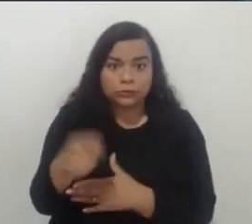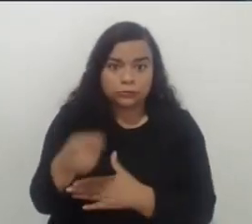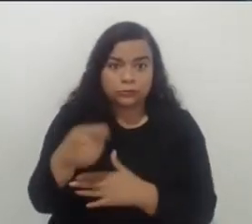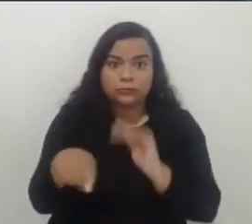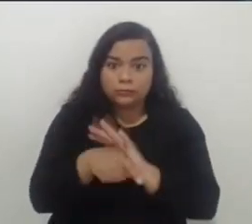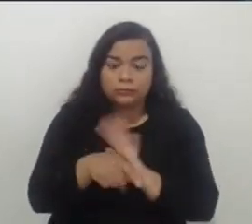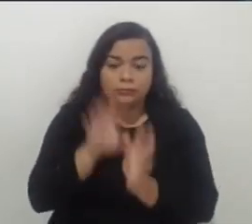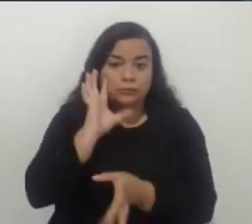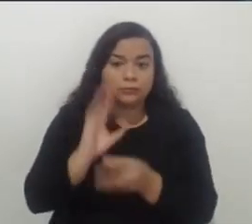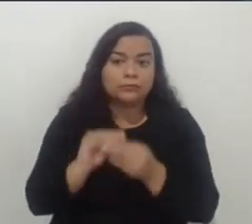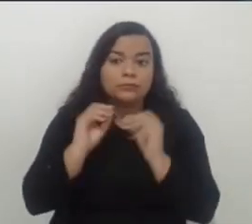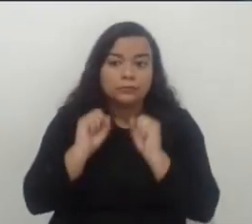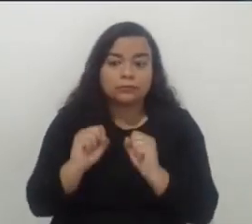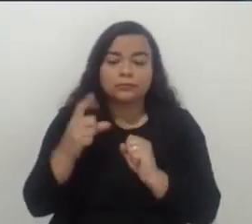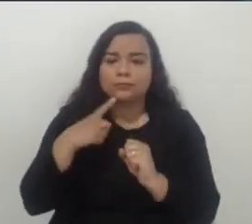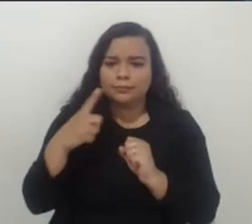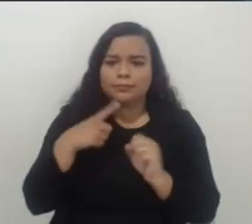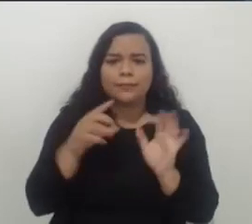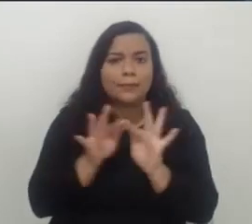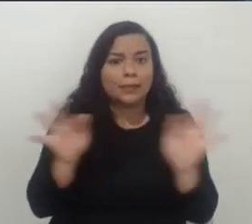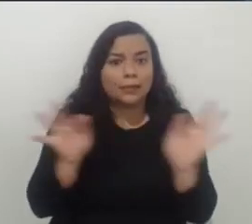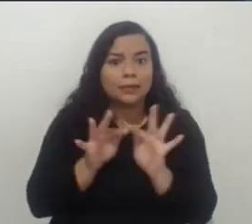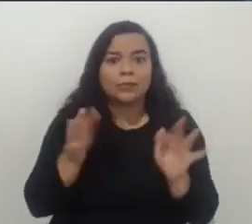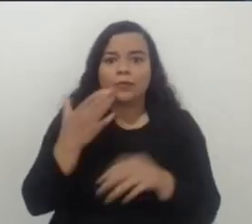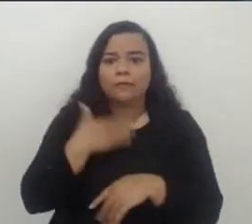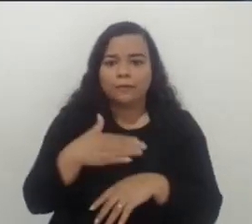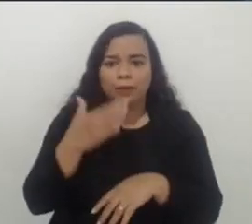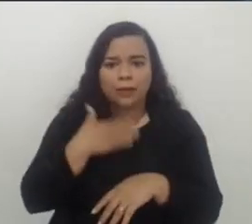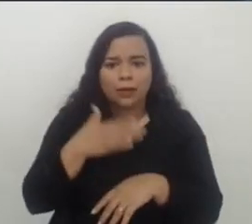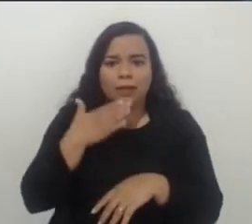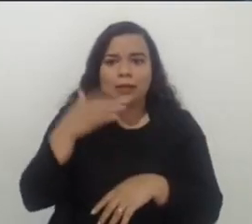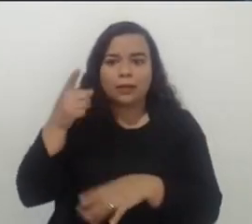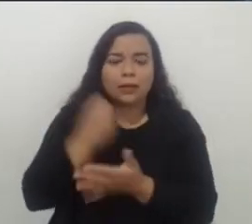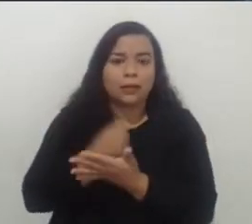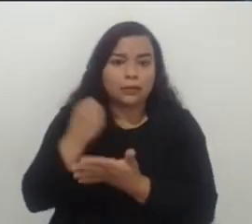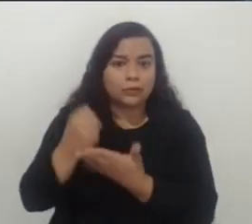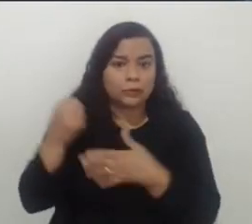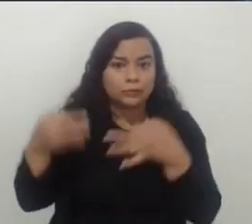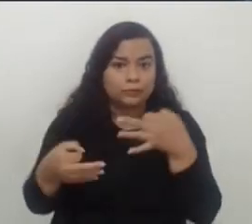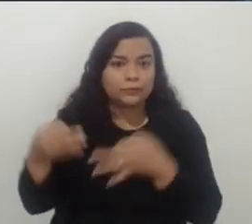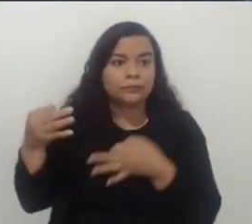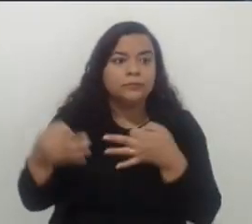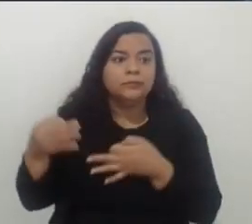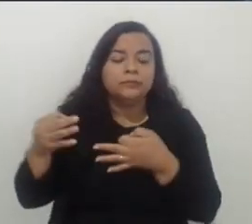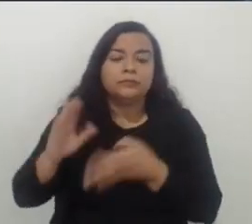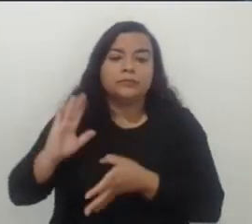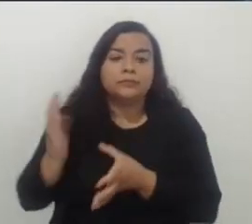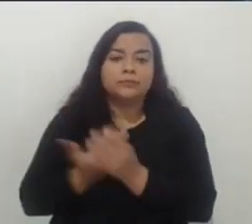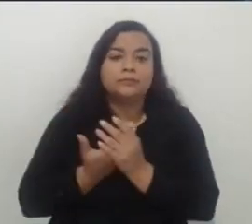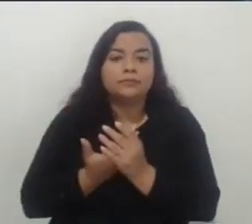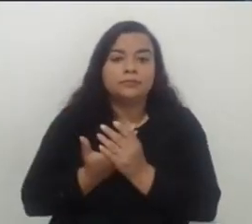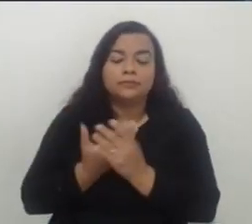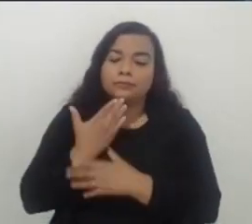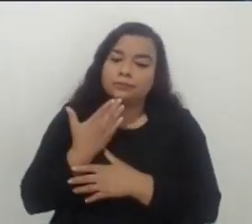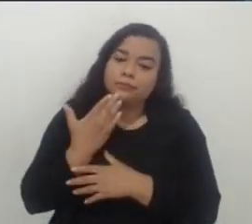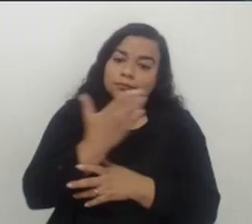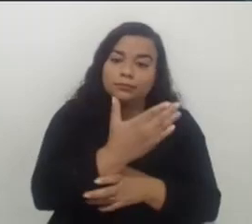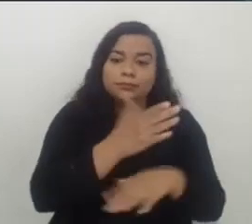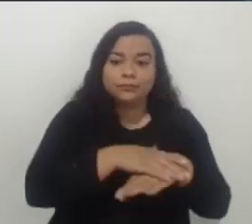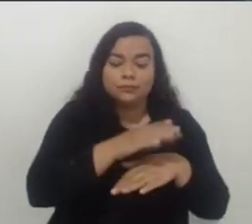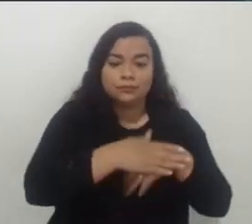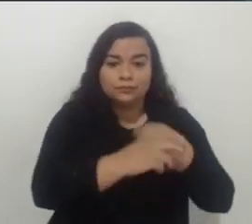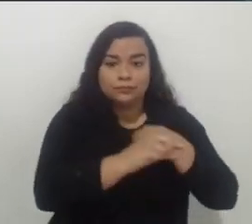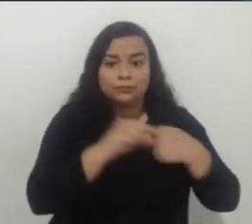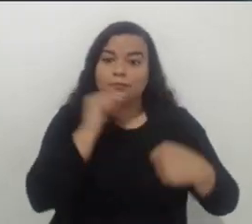concluir que houve, no mínimo, uma falha do cartório judicial em intimar a parte autora informando acerca